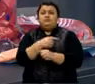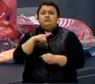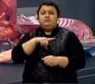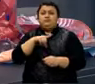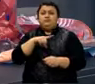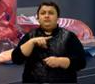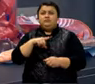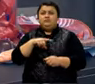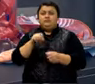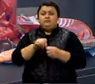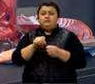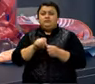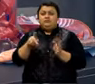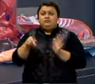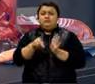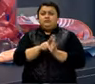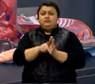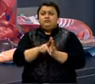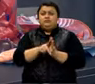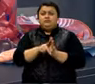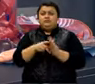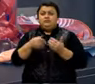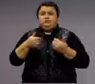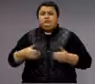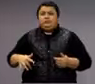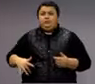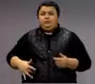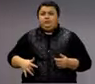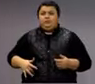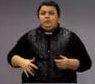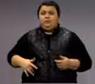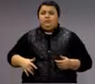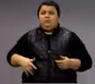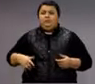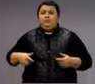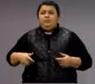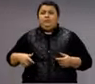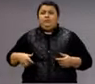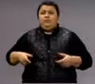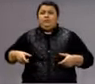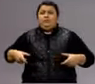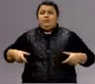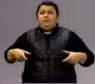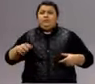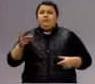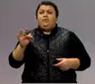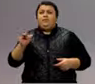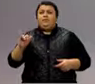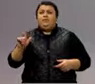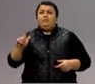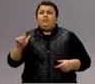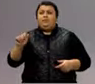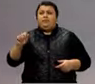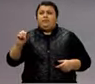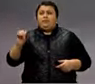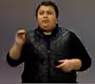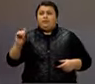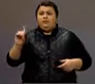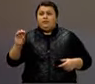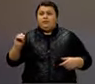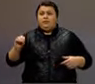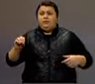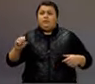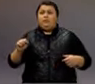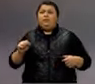pelo pâncreas, fígado, eles vão atuar na degradação da gordura também. Tá? Ó, ficou